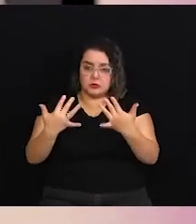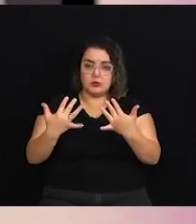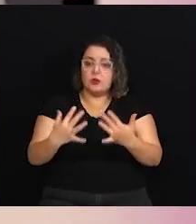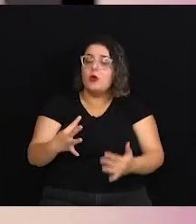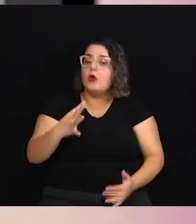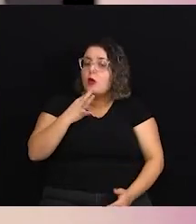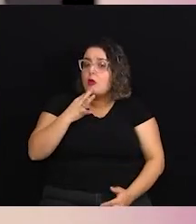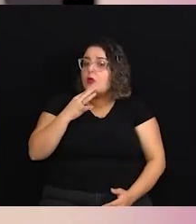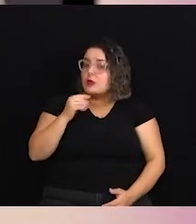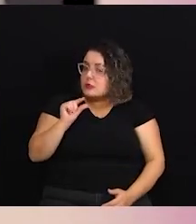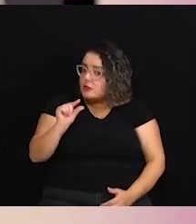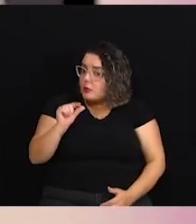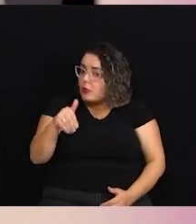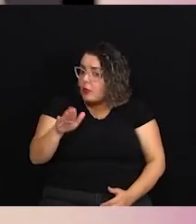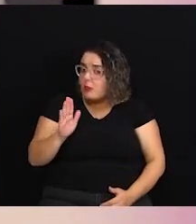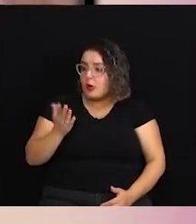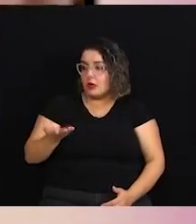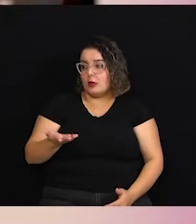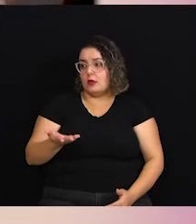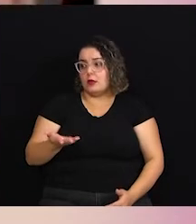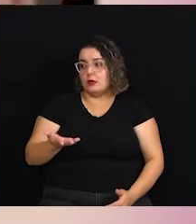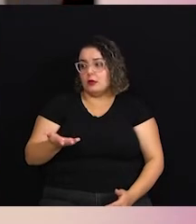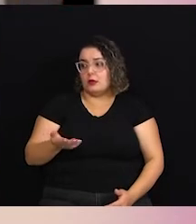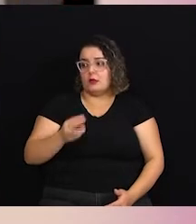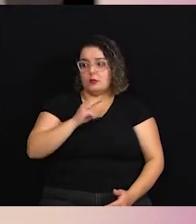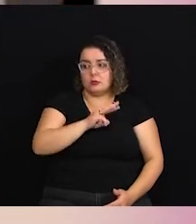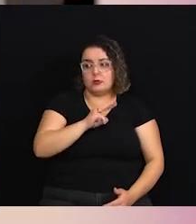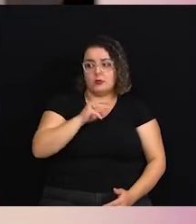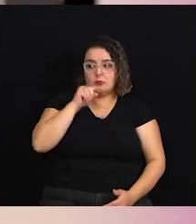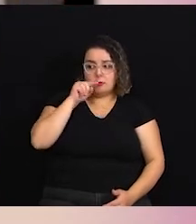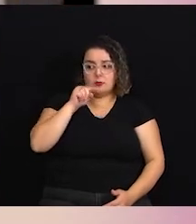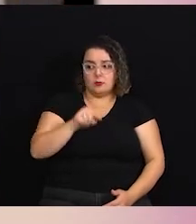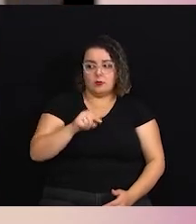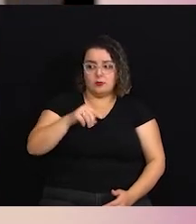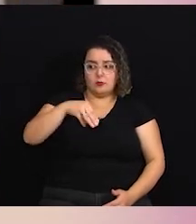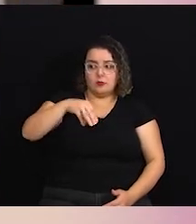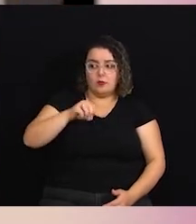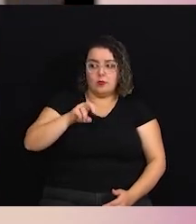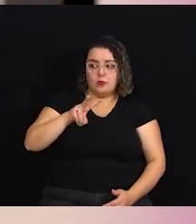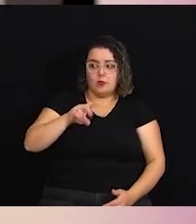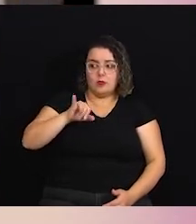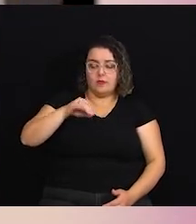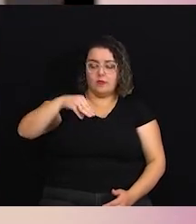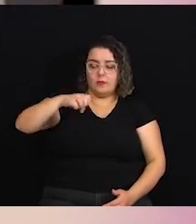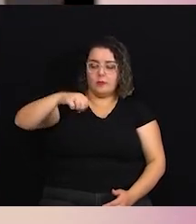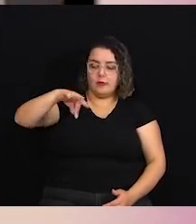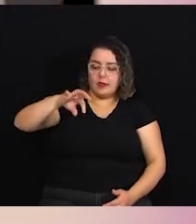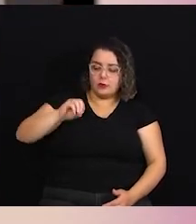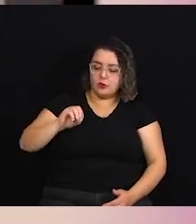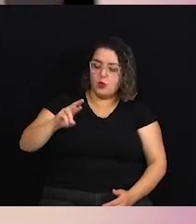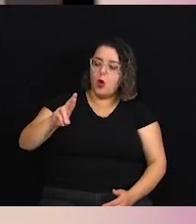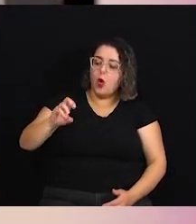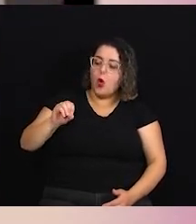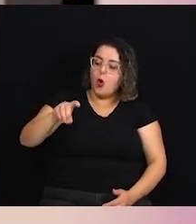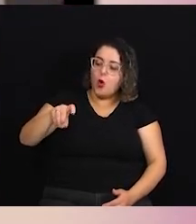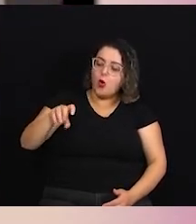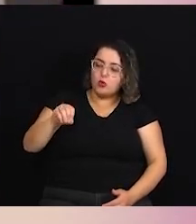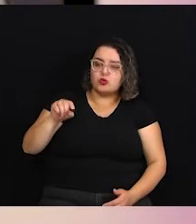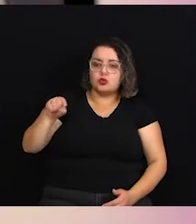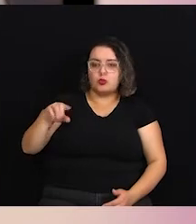a conhecer um pouquinho é www muvimento roxo